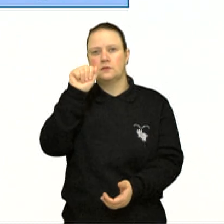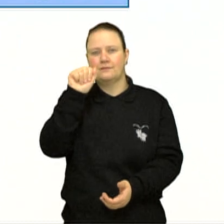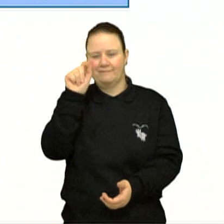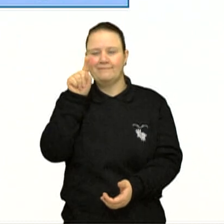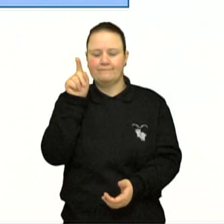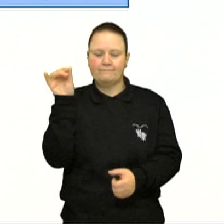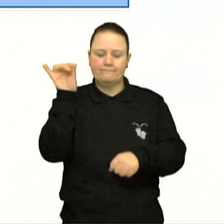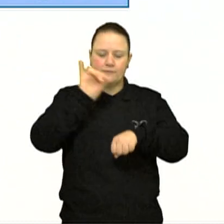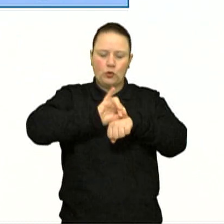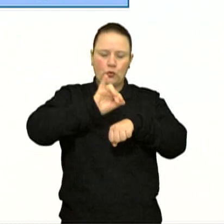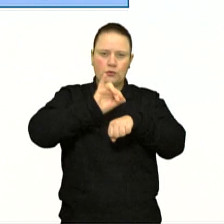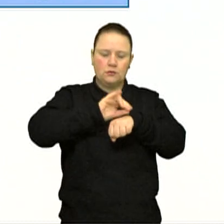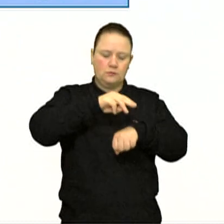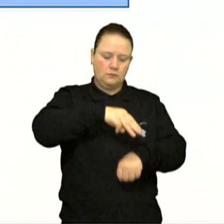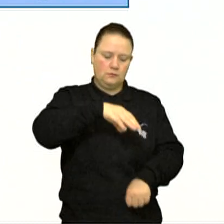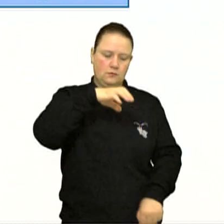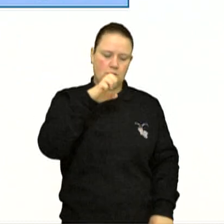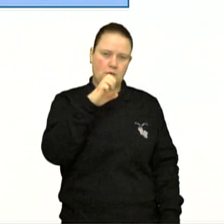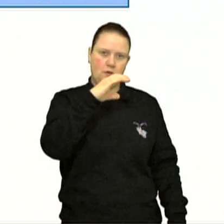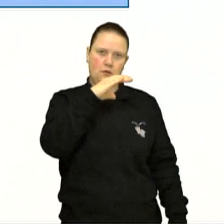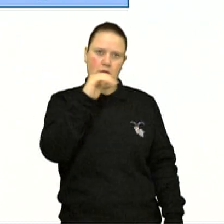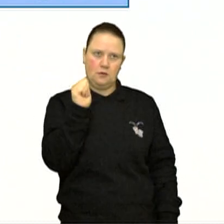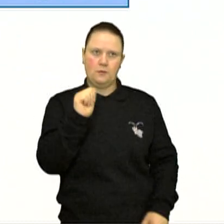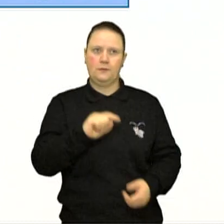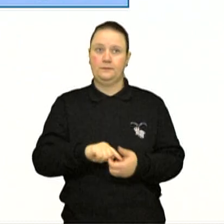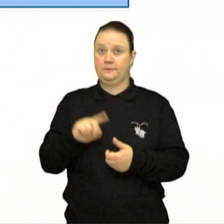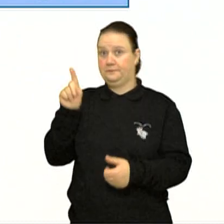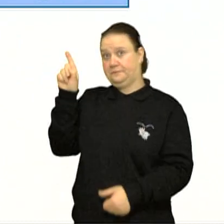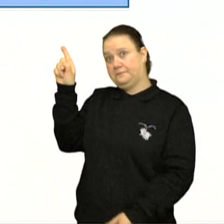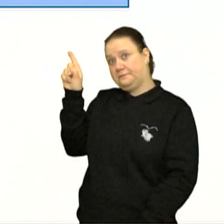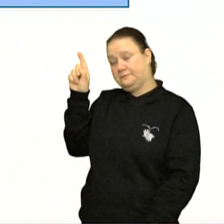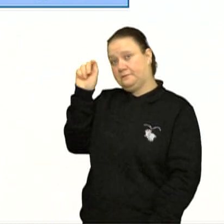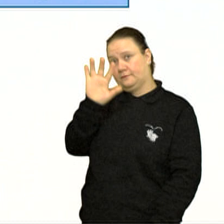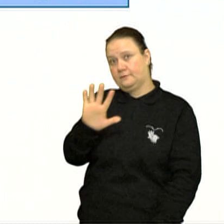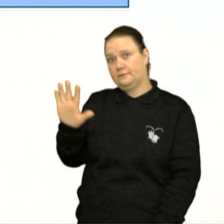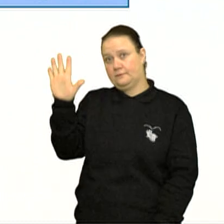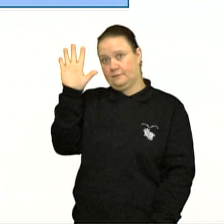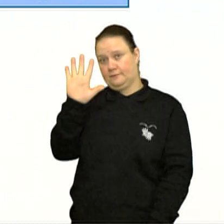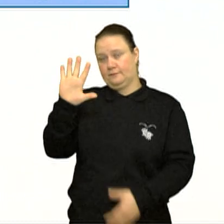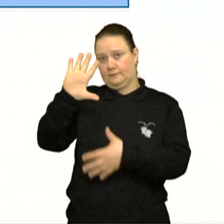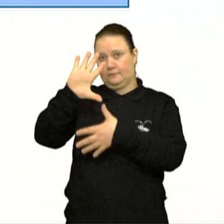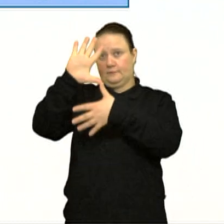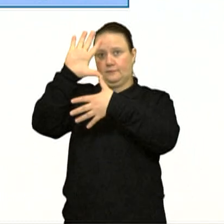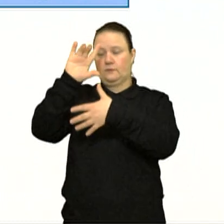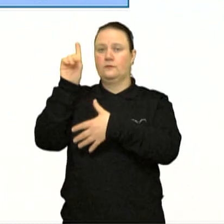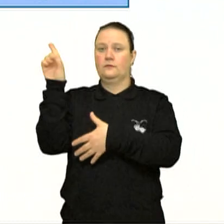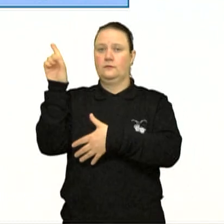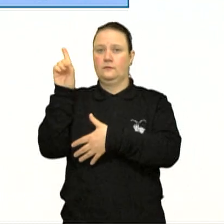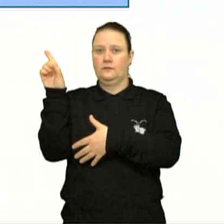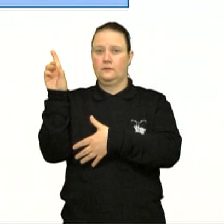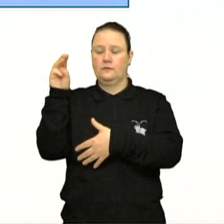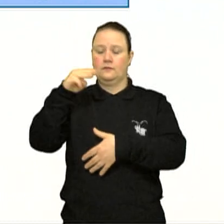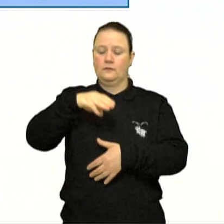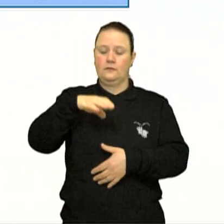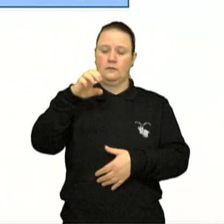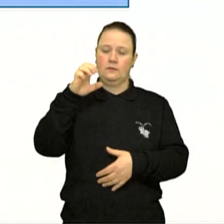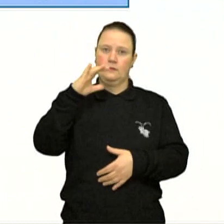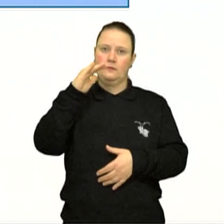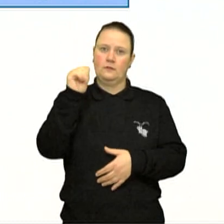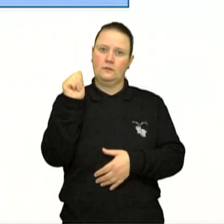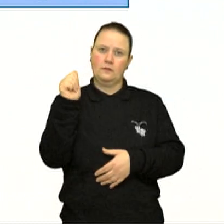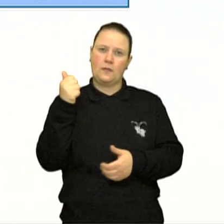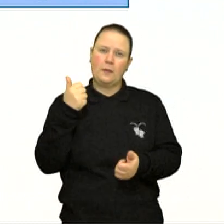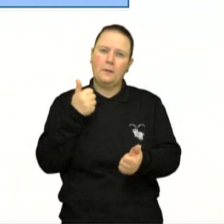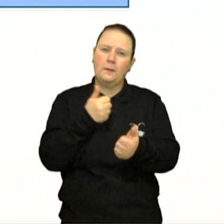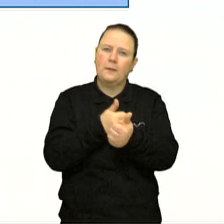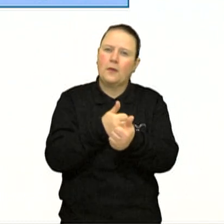Península Arábica, né, em que a gente tem o Iêmen, Omã e a Arábia Saudita. E Meca está localizada ali, próximo ali,